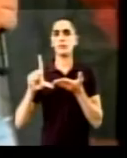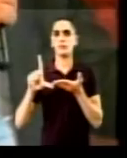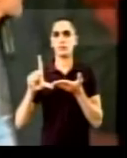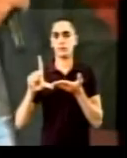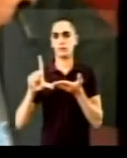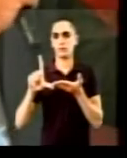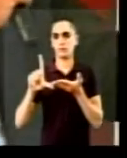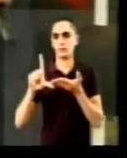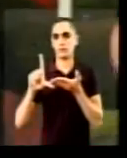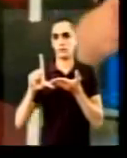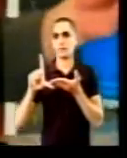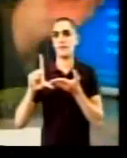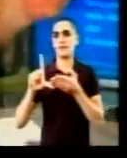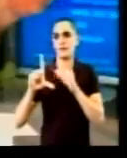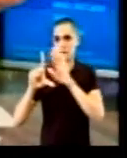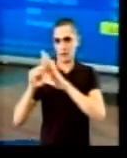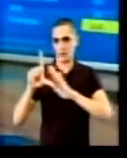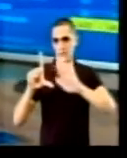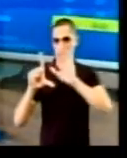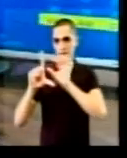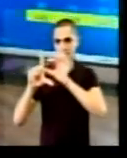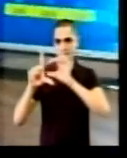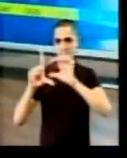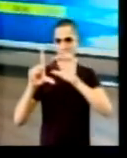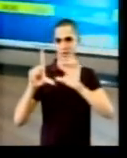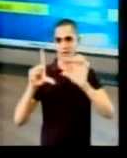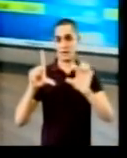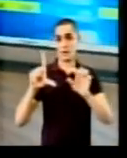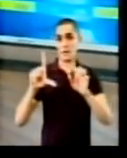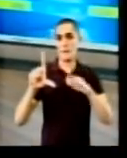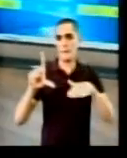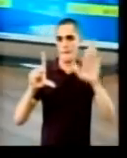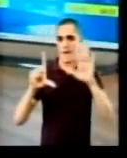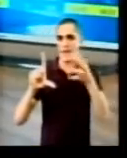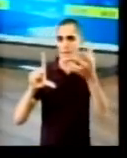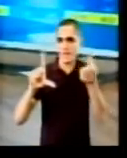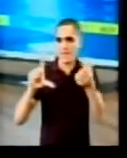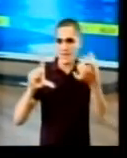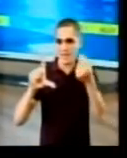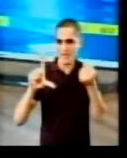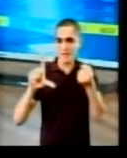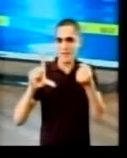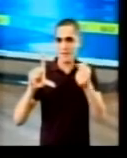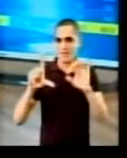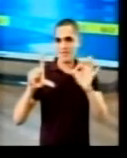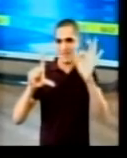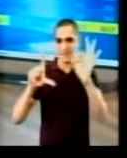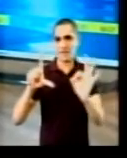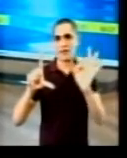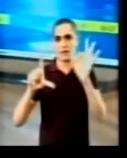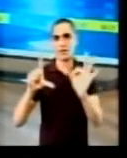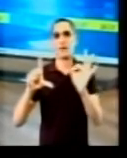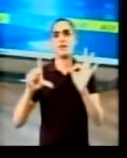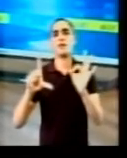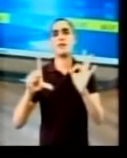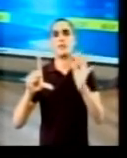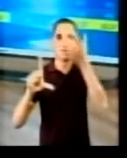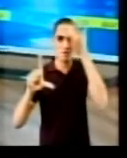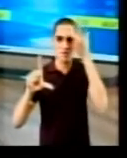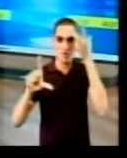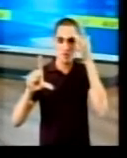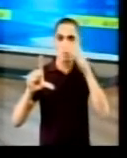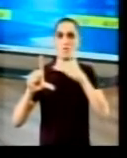aqui está mais em branco aqui, é a média de morte por mês do